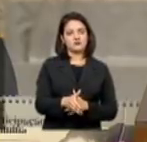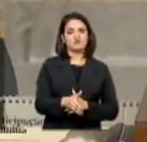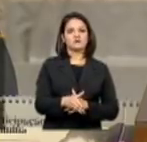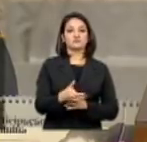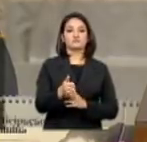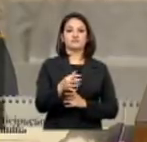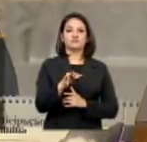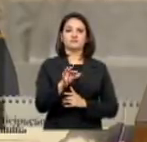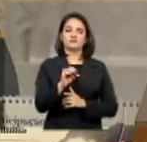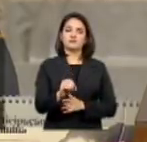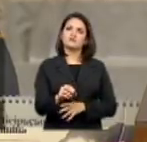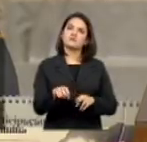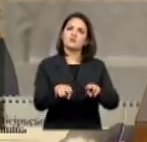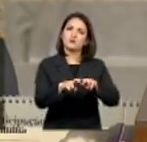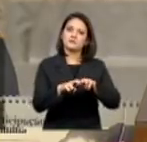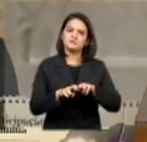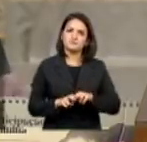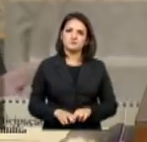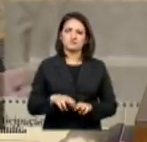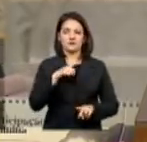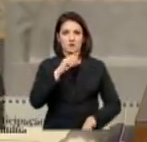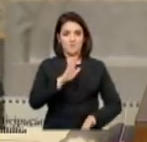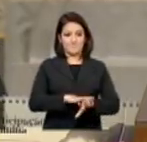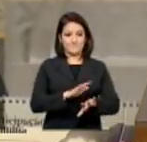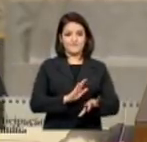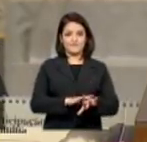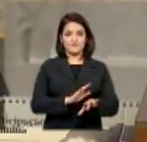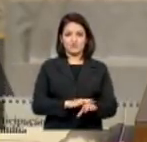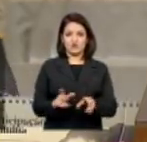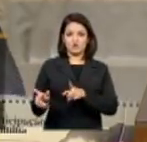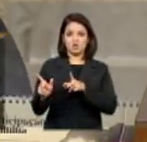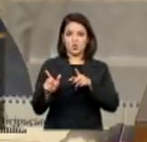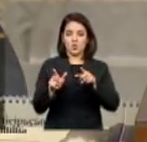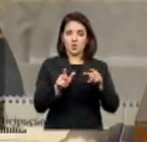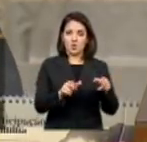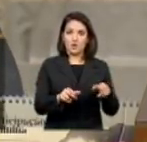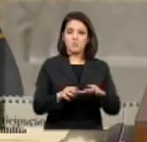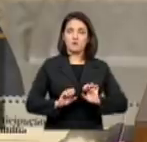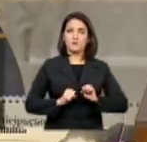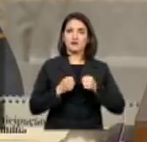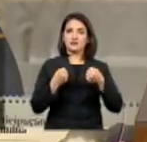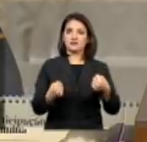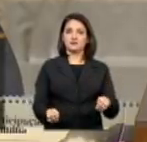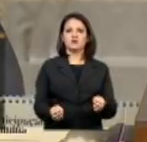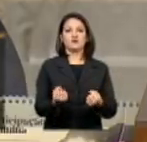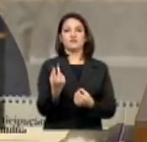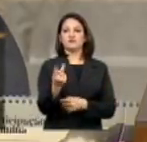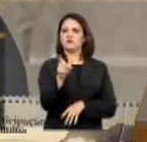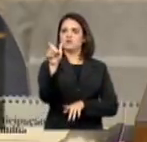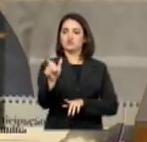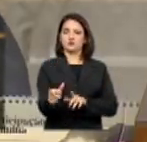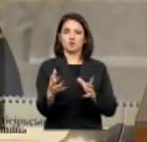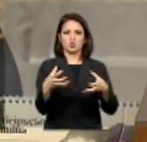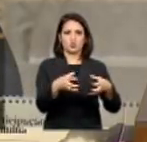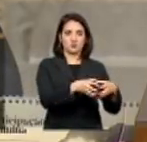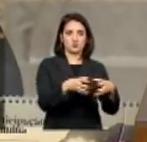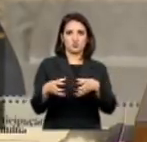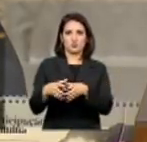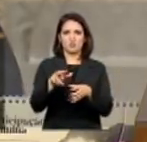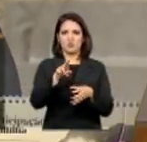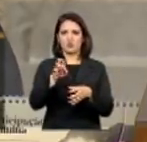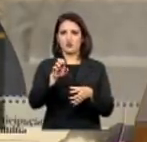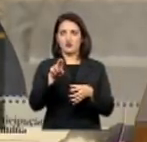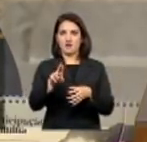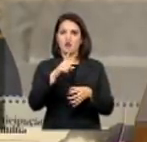enriquece a concessão de prazo comum e não sucessiva para que as defesas dos réus relatados e delatores apresentem razões finais